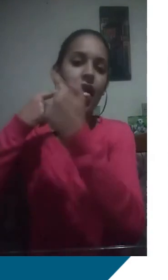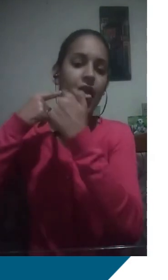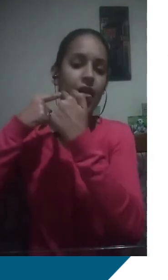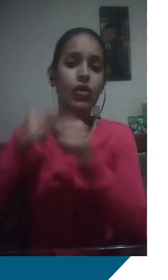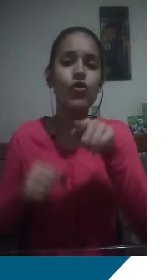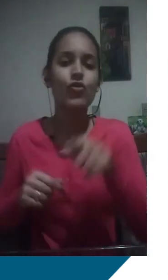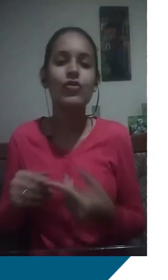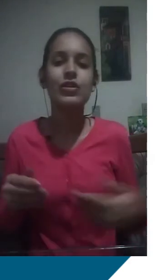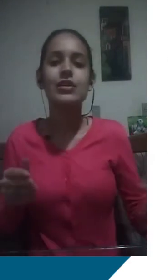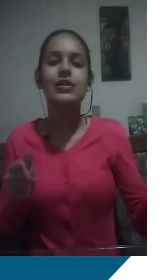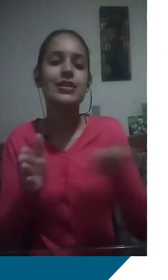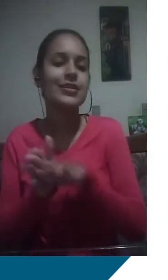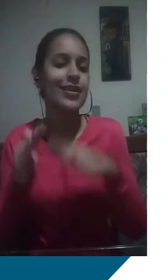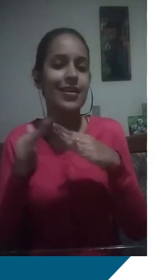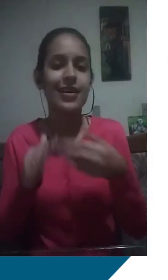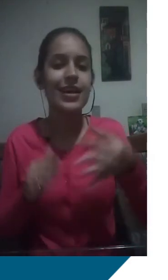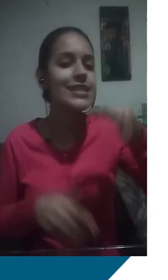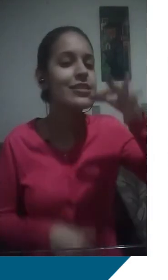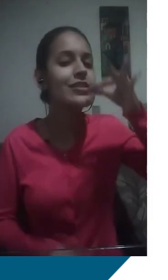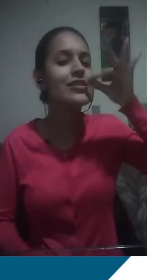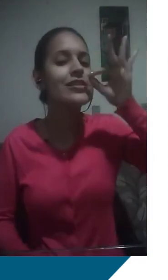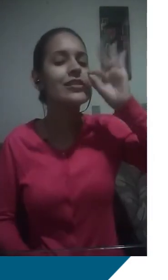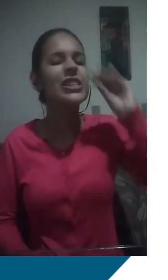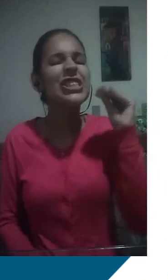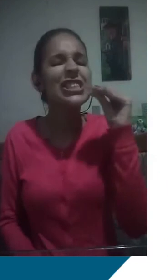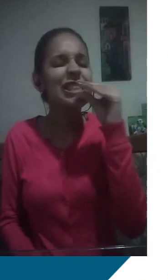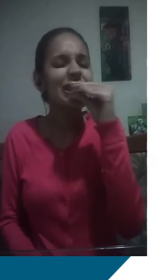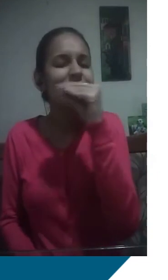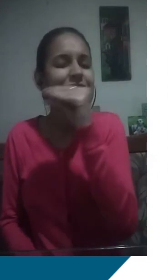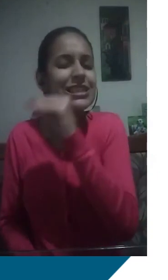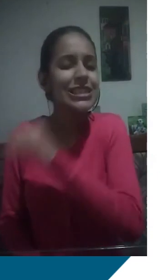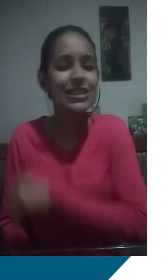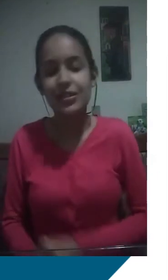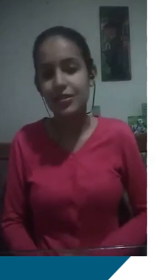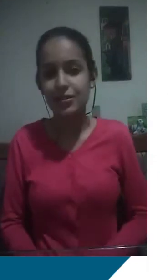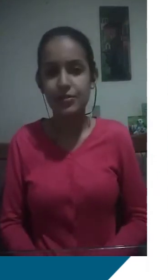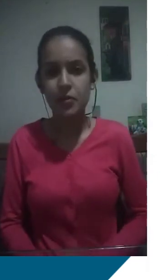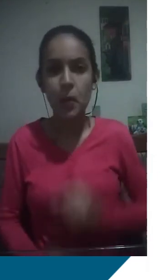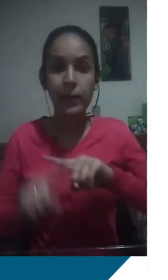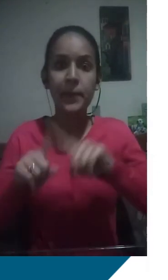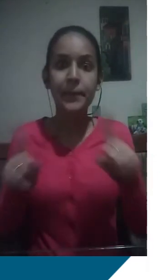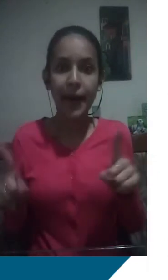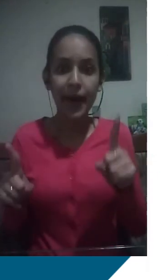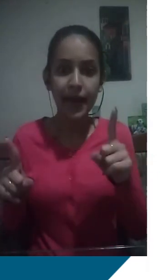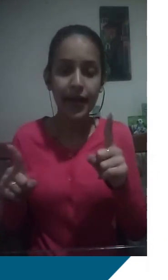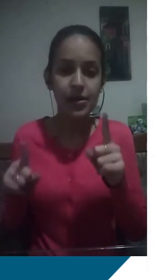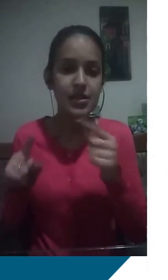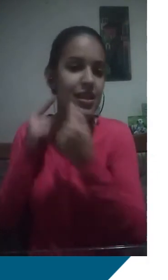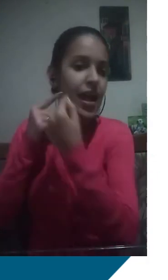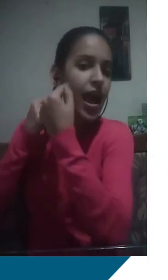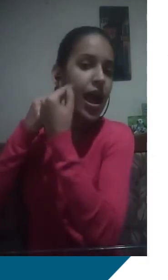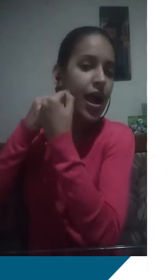E o material dessa massinha aqui é um pouquinho vagabundo, né? É um